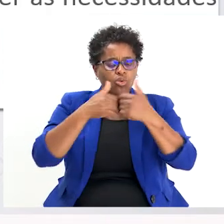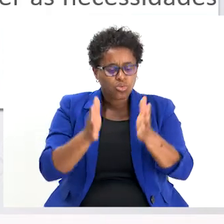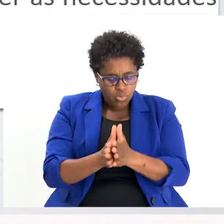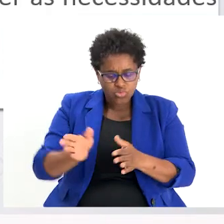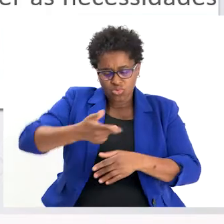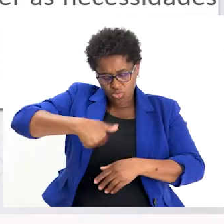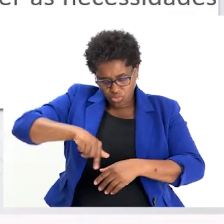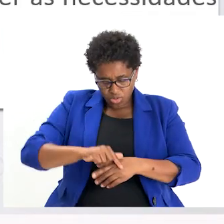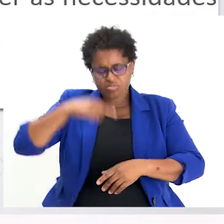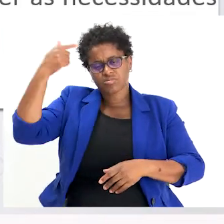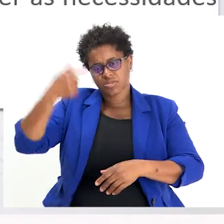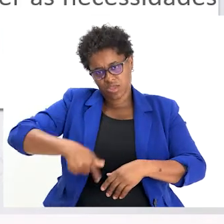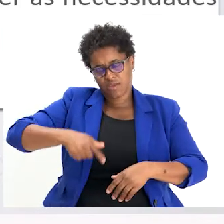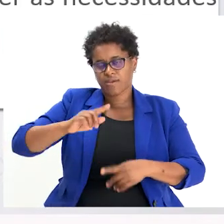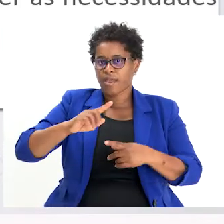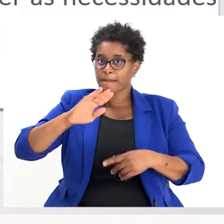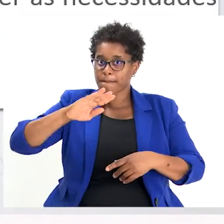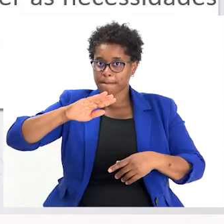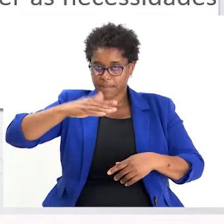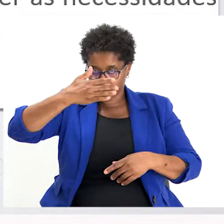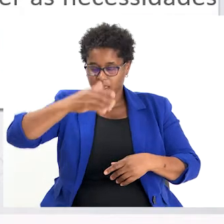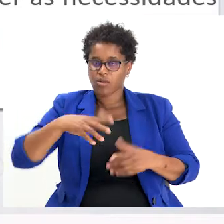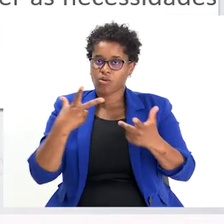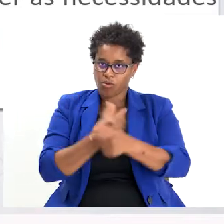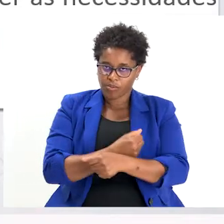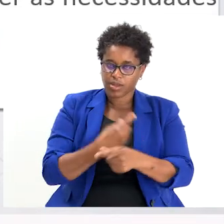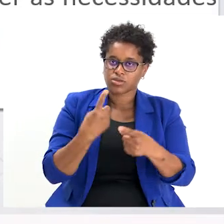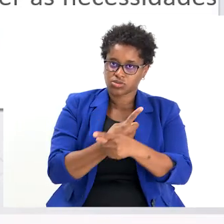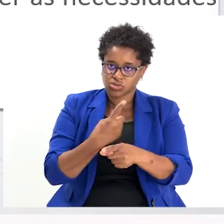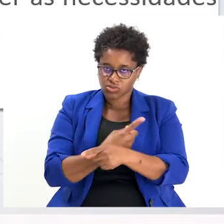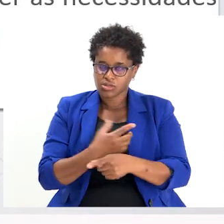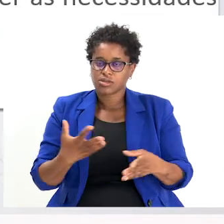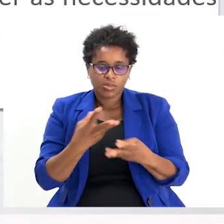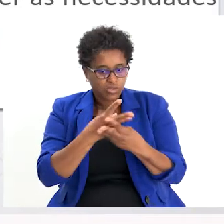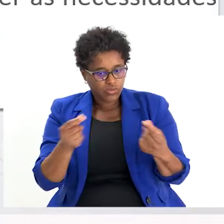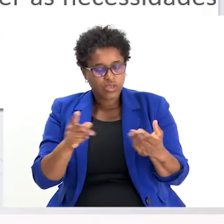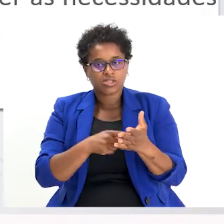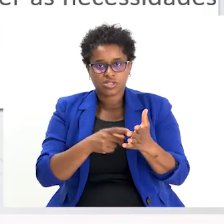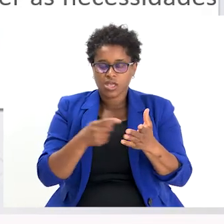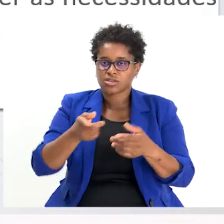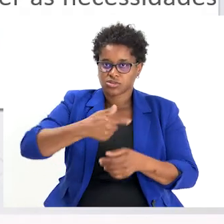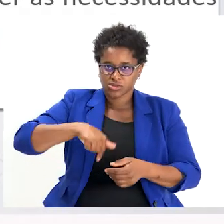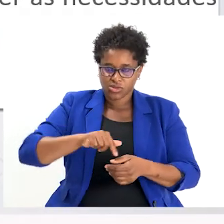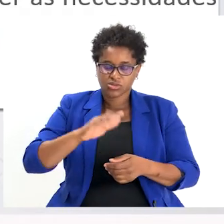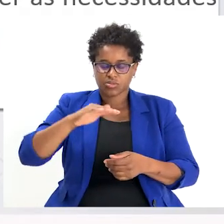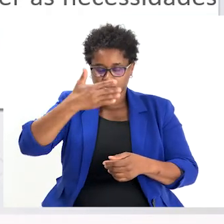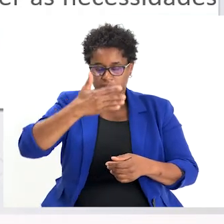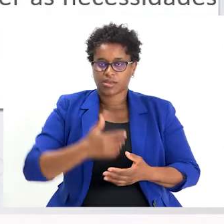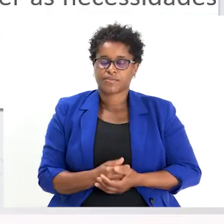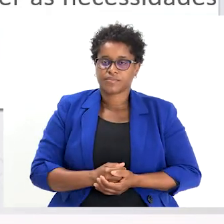nós devemos, em primeiro lugar, comprar os bens para satisfazer as necessidades